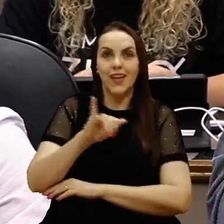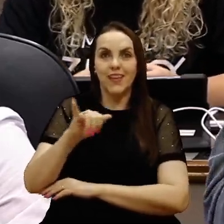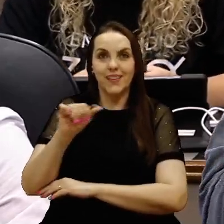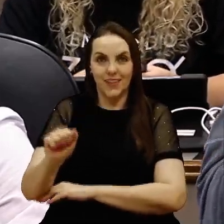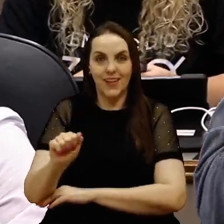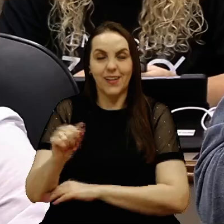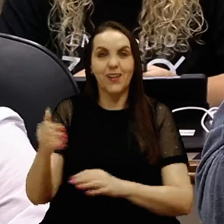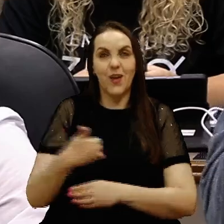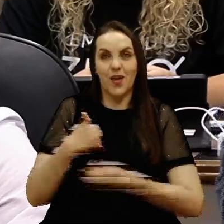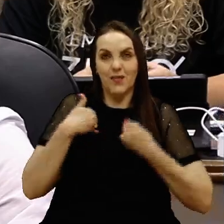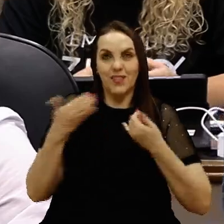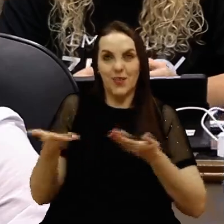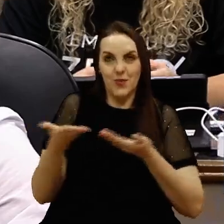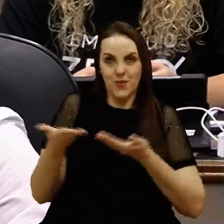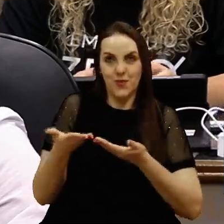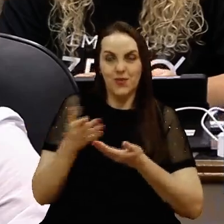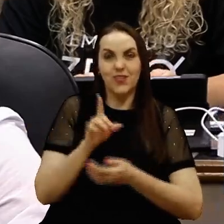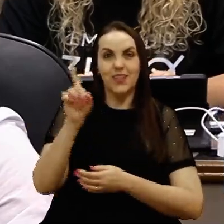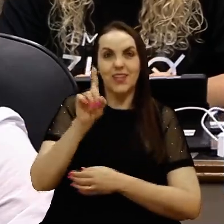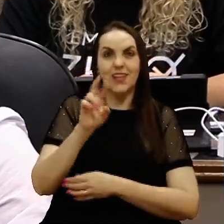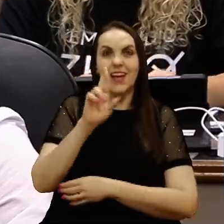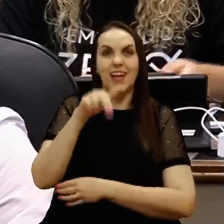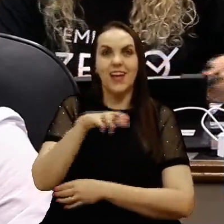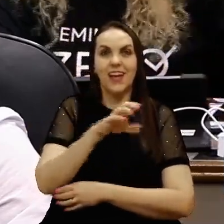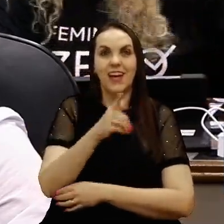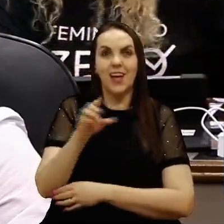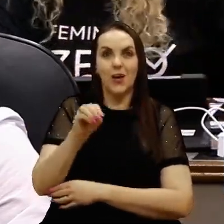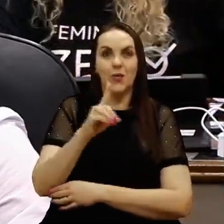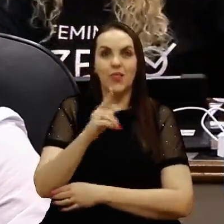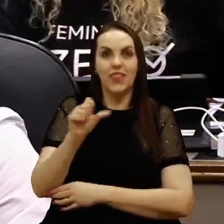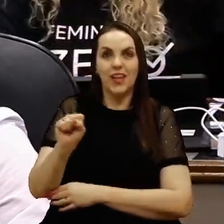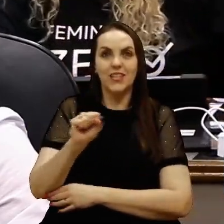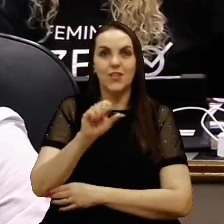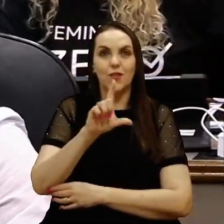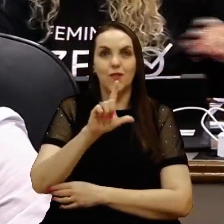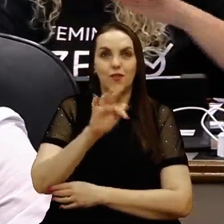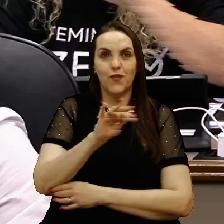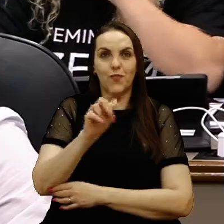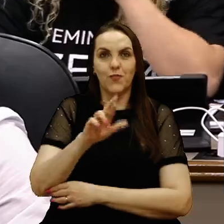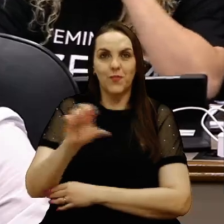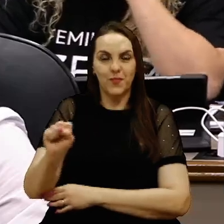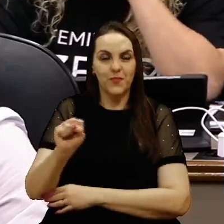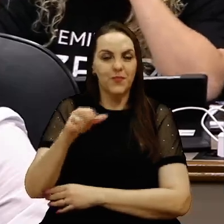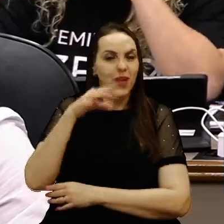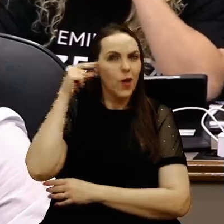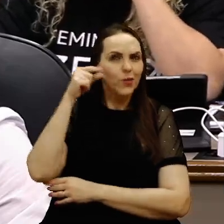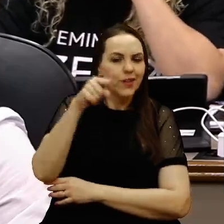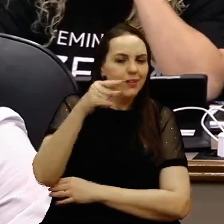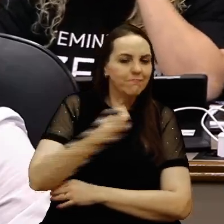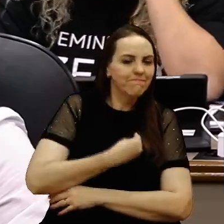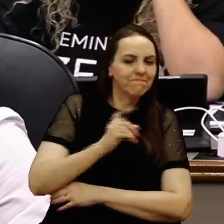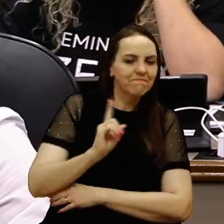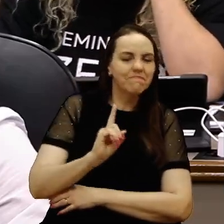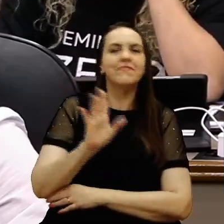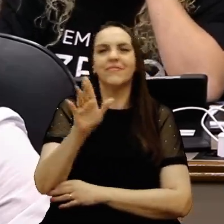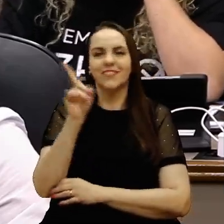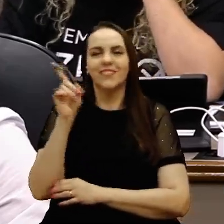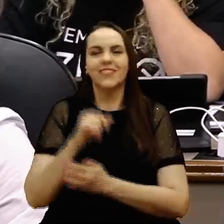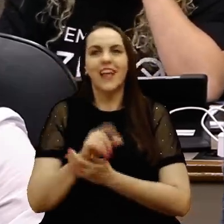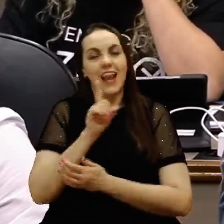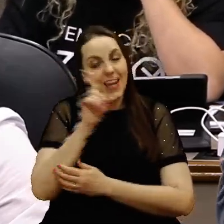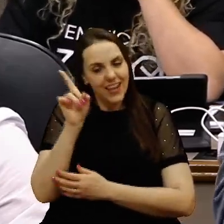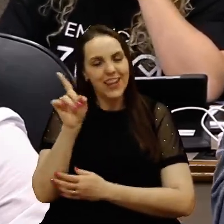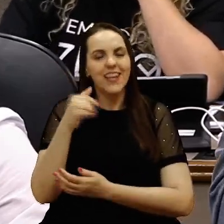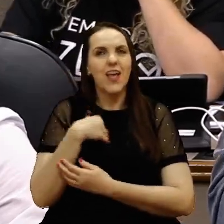aniversário hoje, né, lá do Rincão das Flores, o Aldonei não está aqui ainda, mas lá do Rincão das Flores, né, que